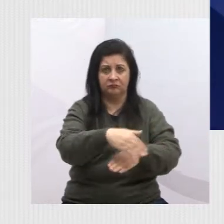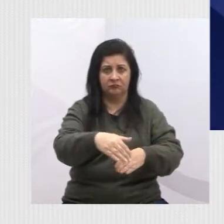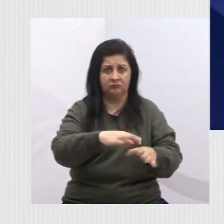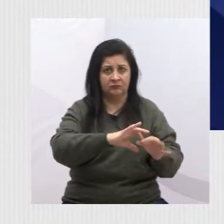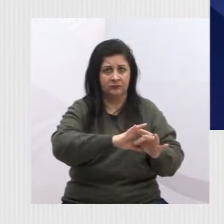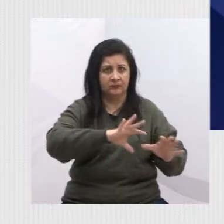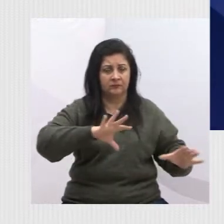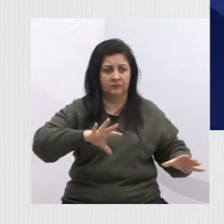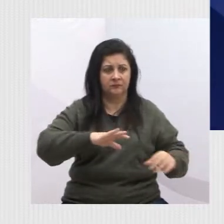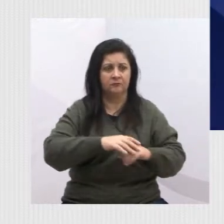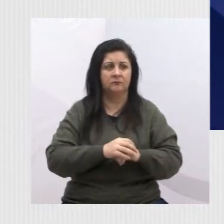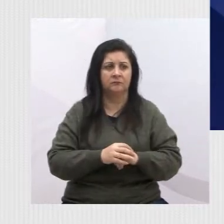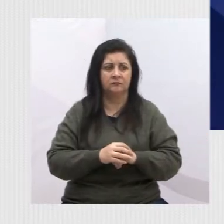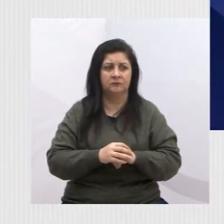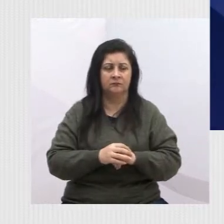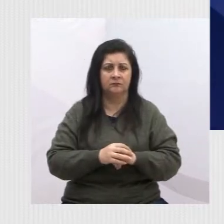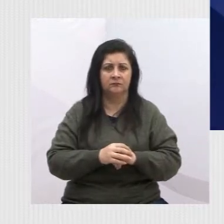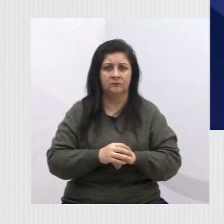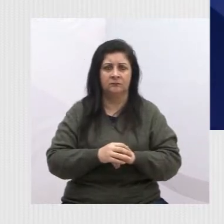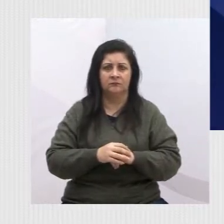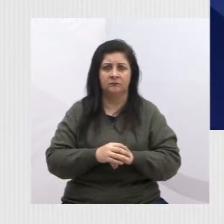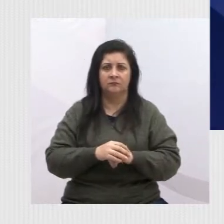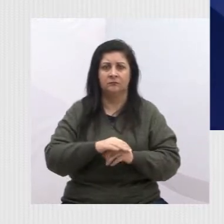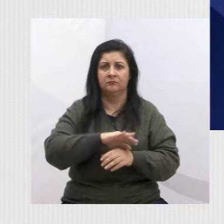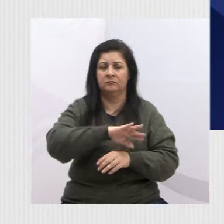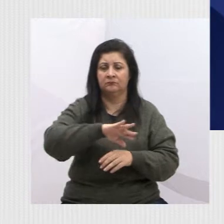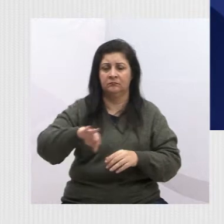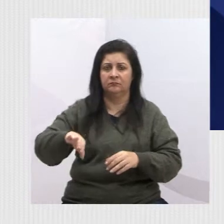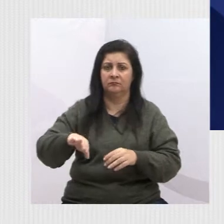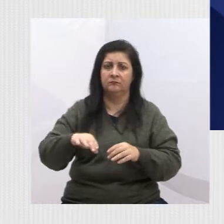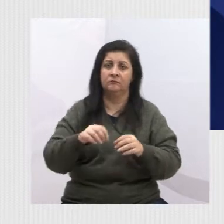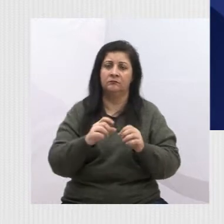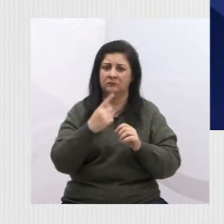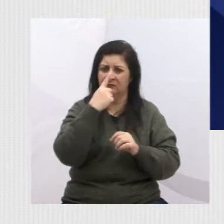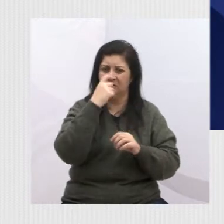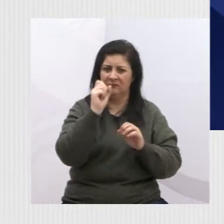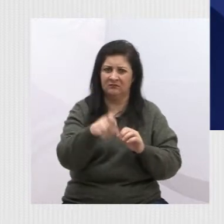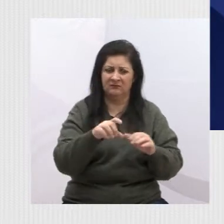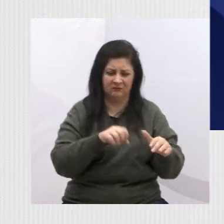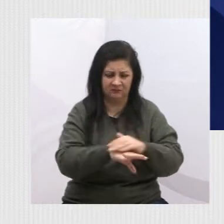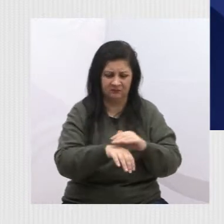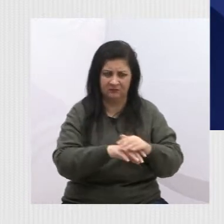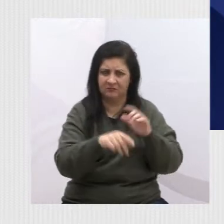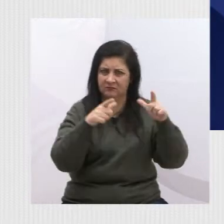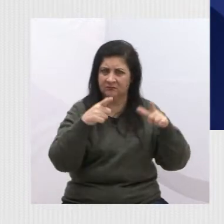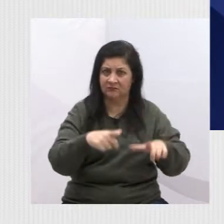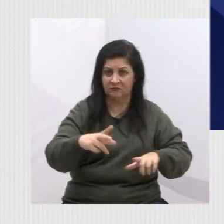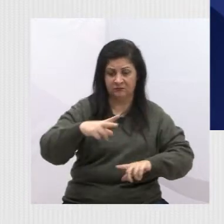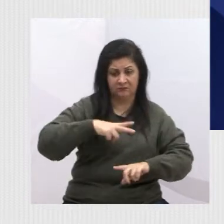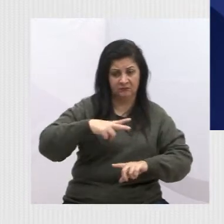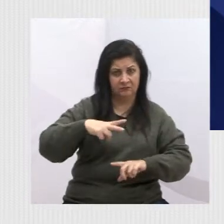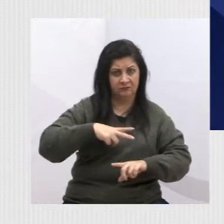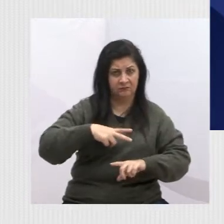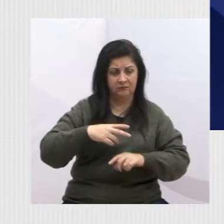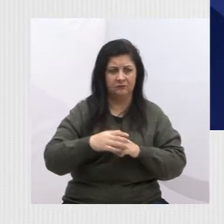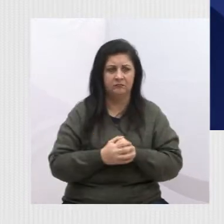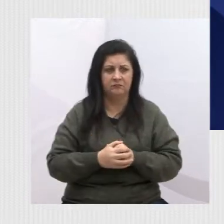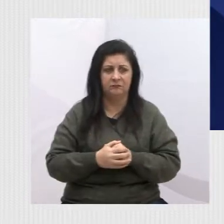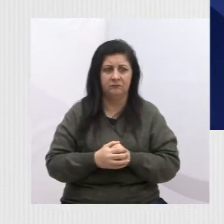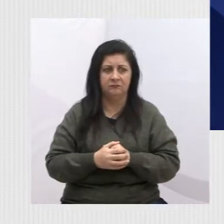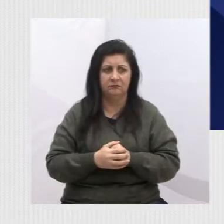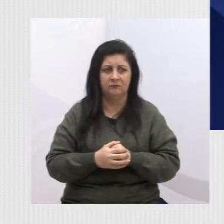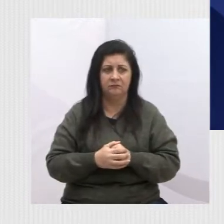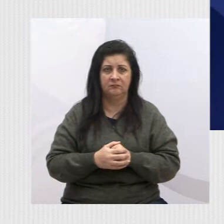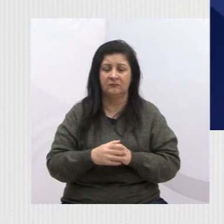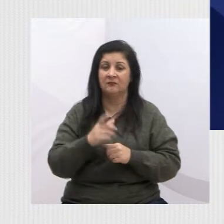no município, descartar ou armazenar resíduos de forma irregular em área privada no município,